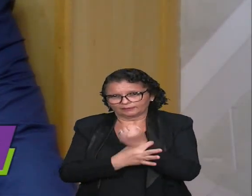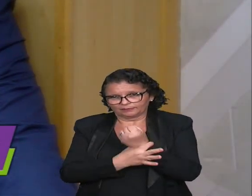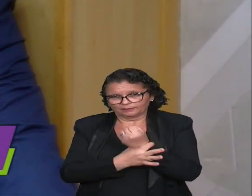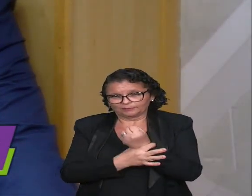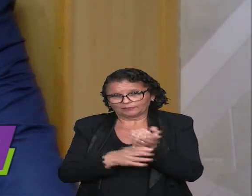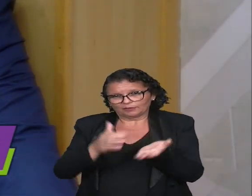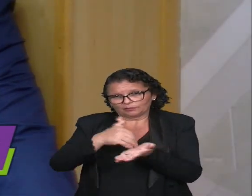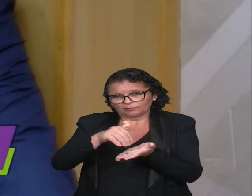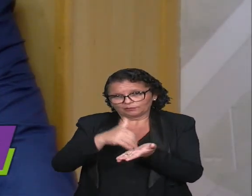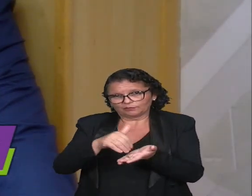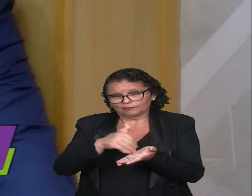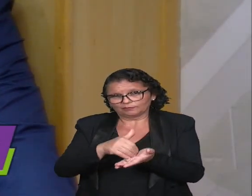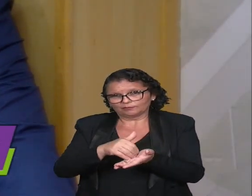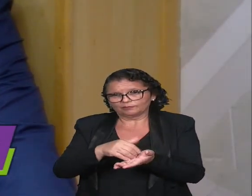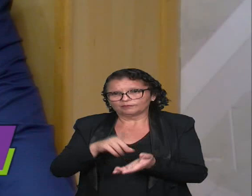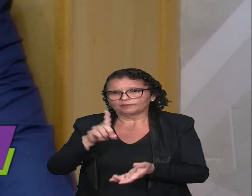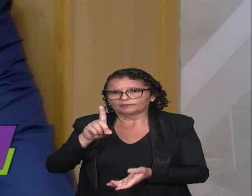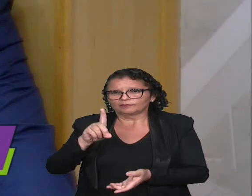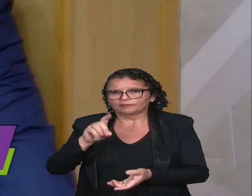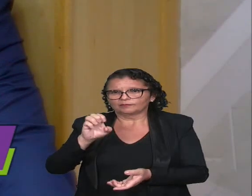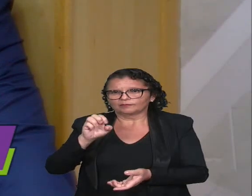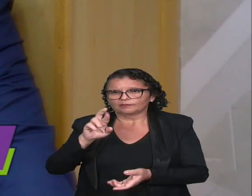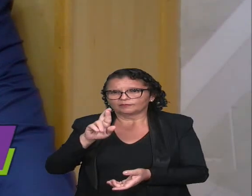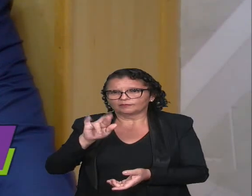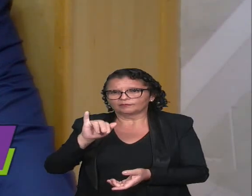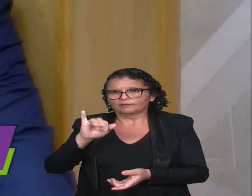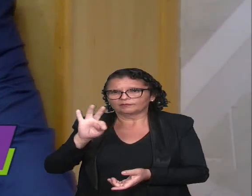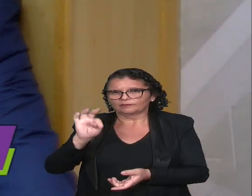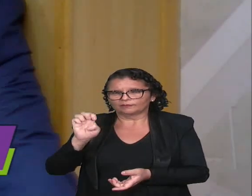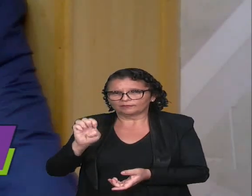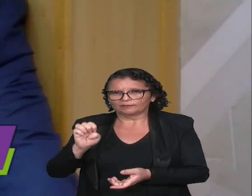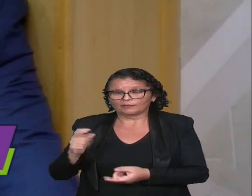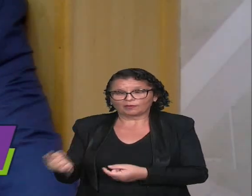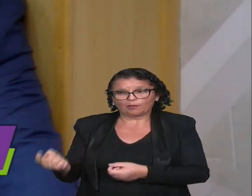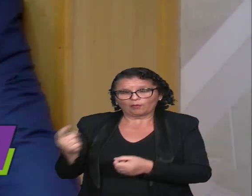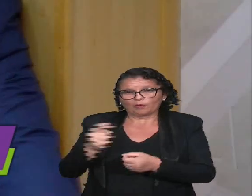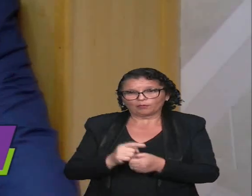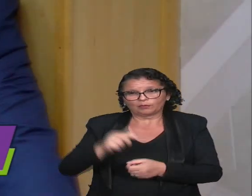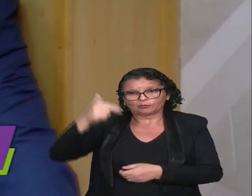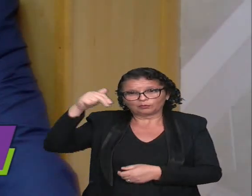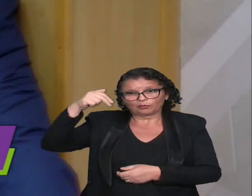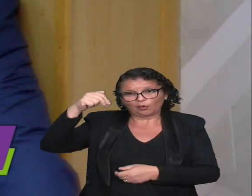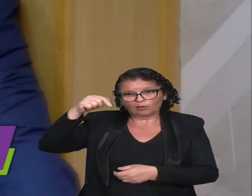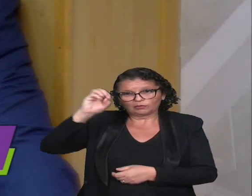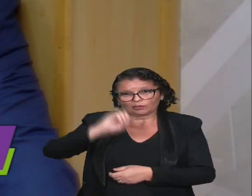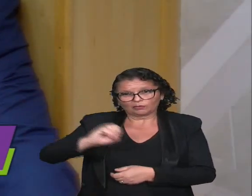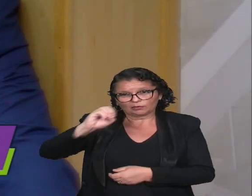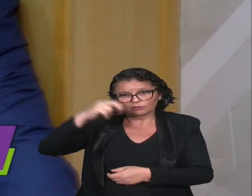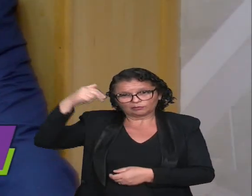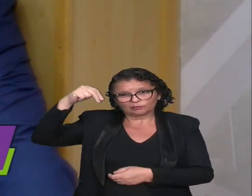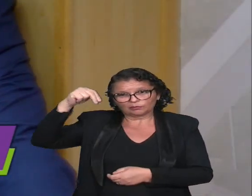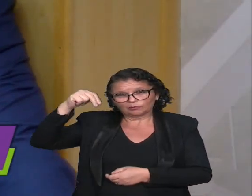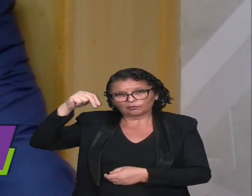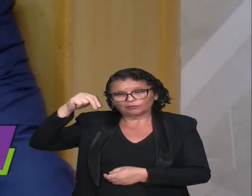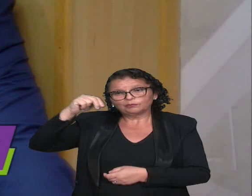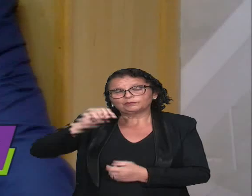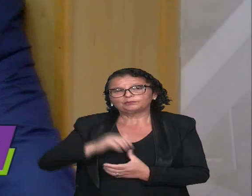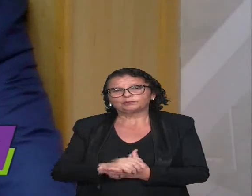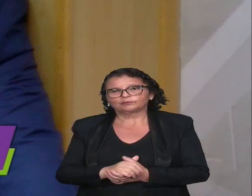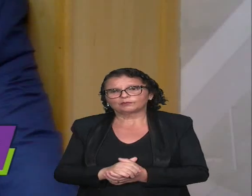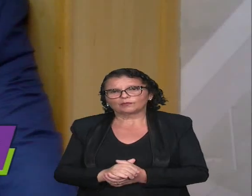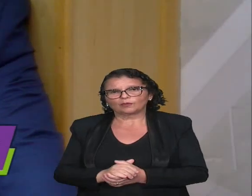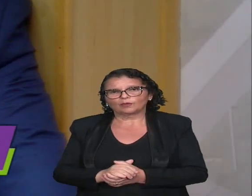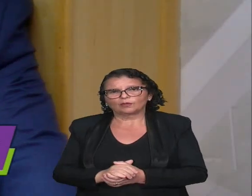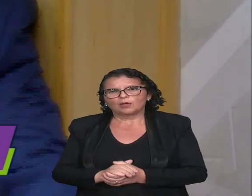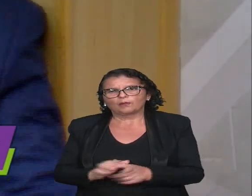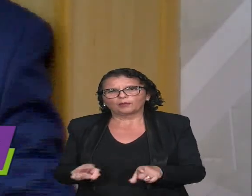secretário derrite nós conversamos sobre a possibilidade de trazer para a zona norte da cidade de Osasco o o uma base